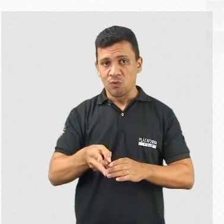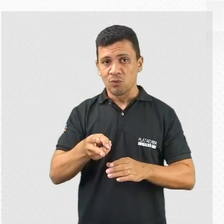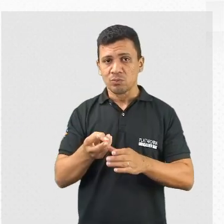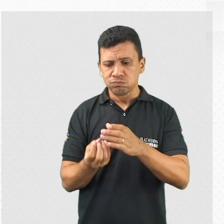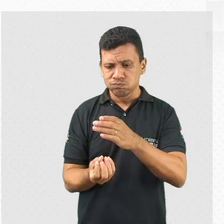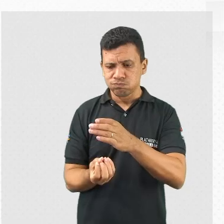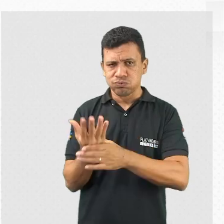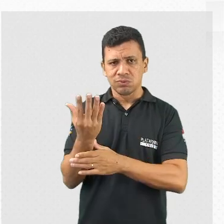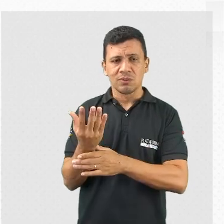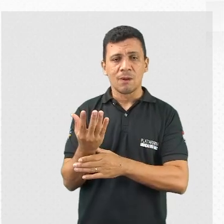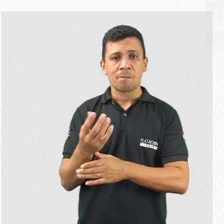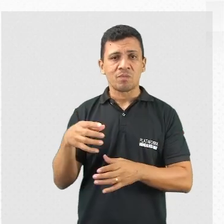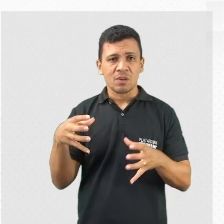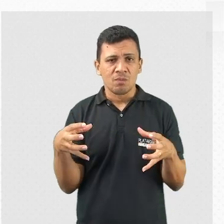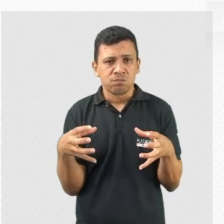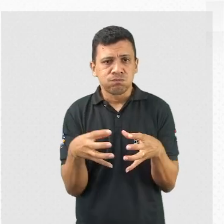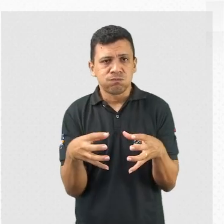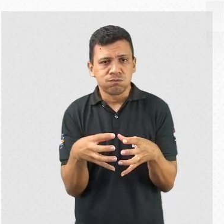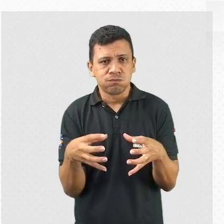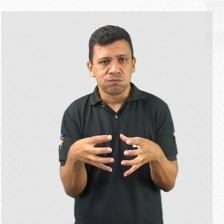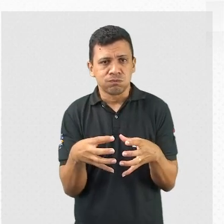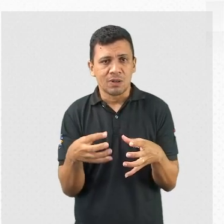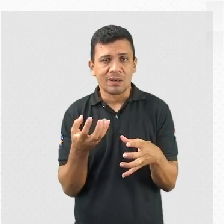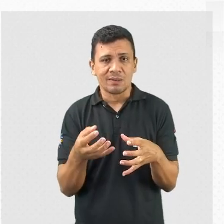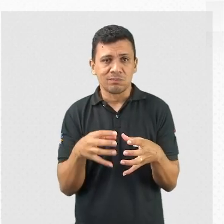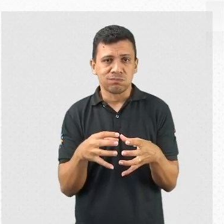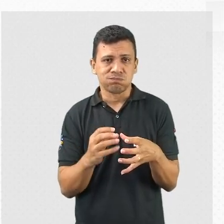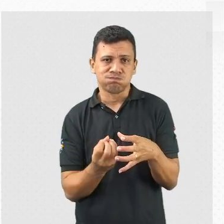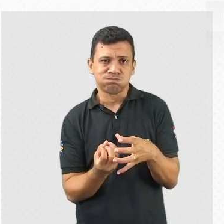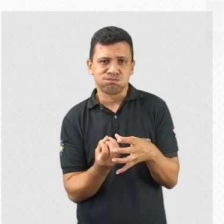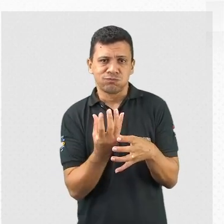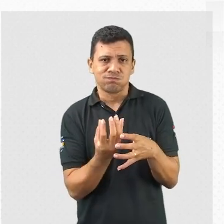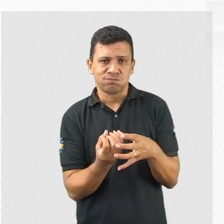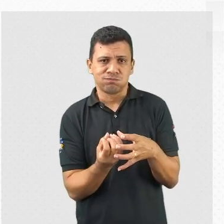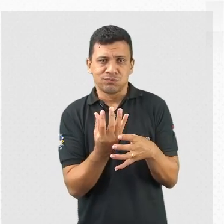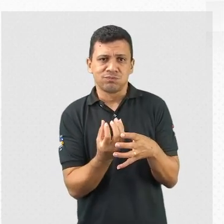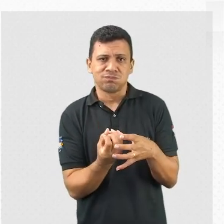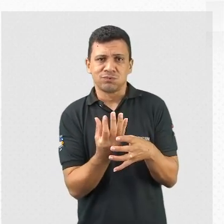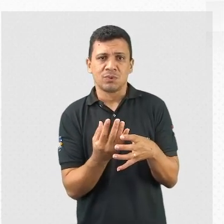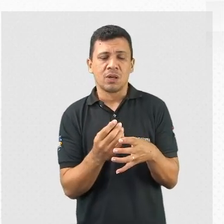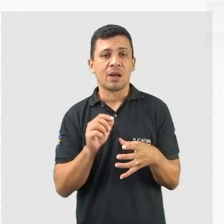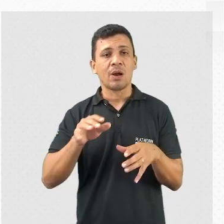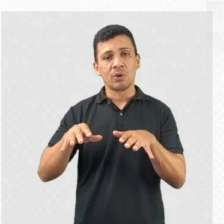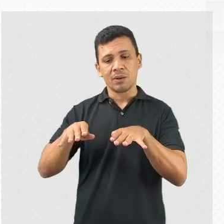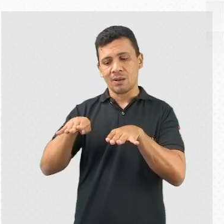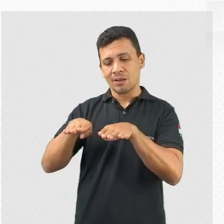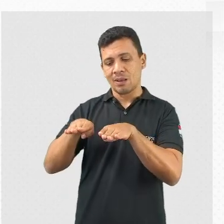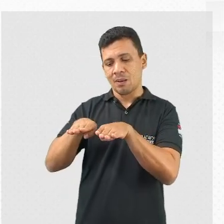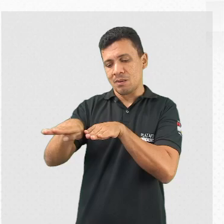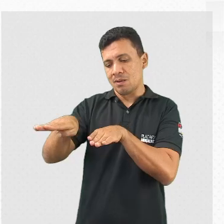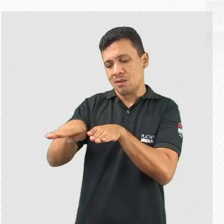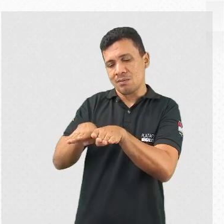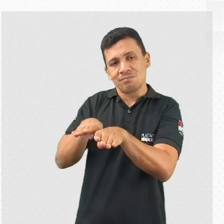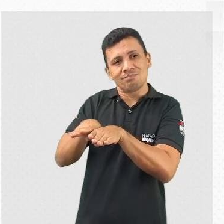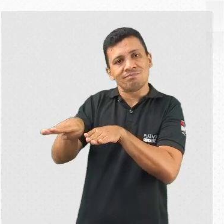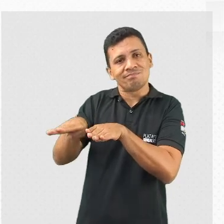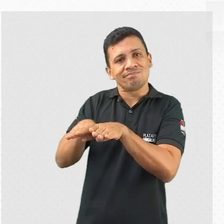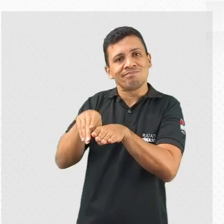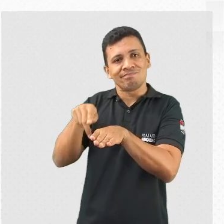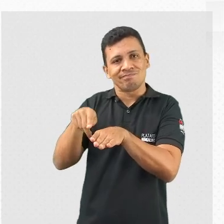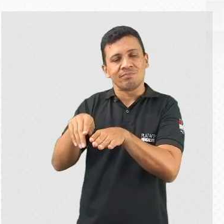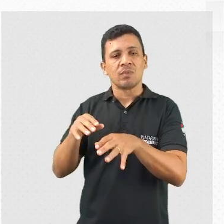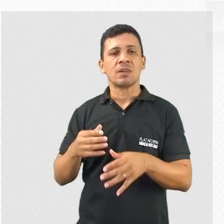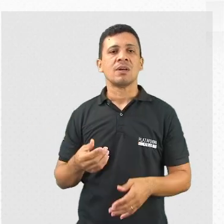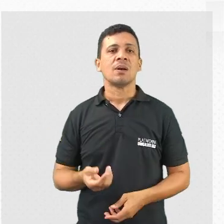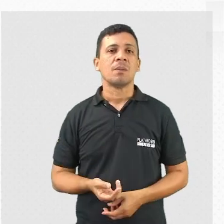planeta, ou seja, pressão embaixo, ó, querendo sair, querendo ascender, e consequentemente, ó, a mão aqui se movimenta, as